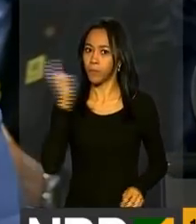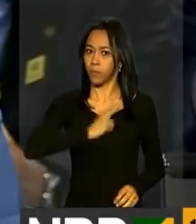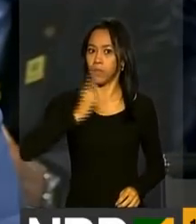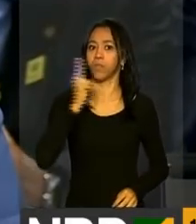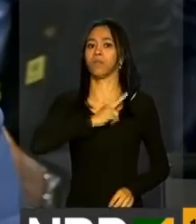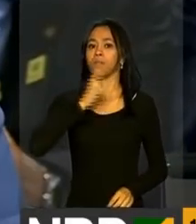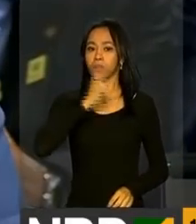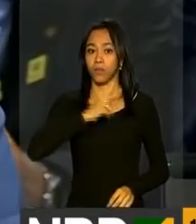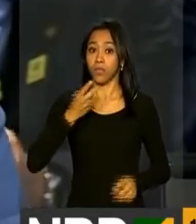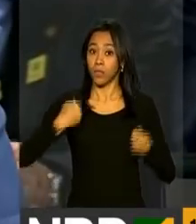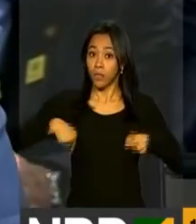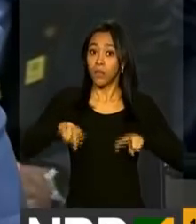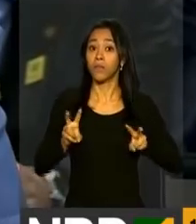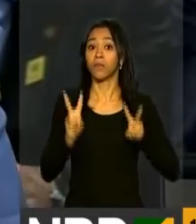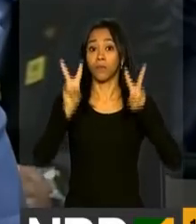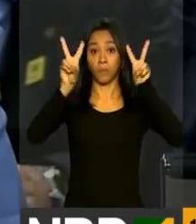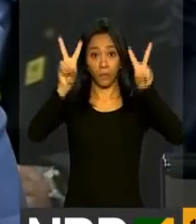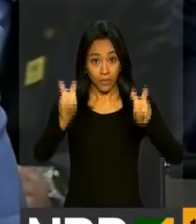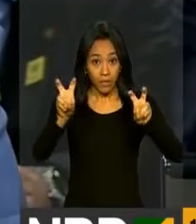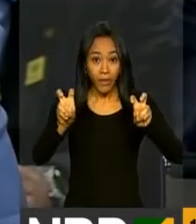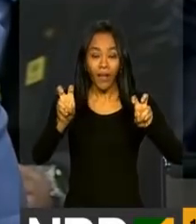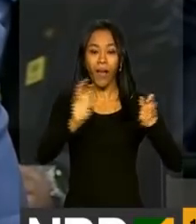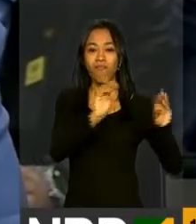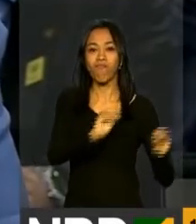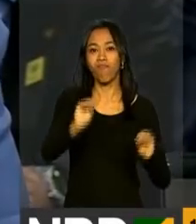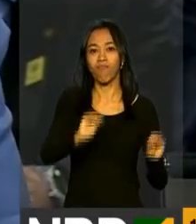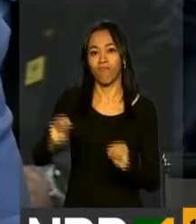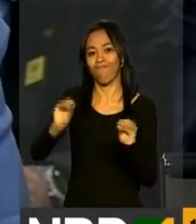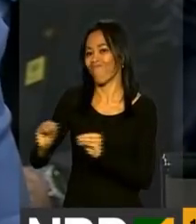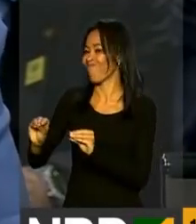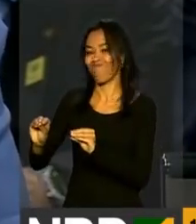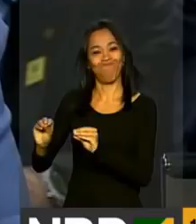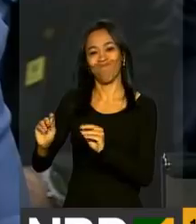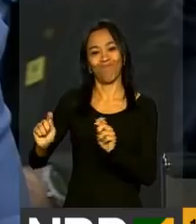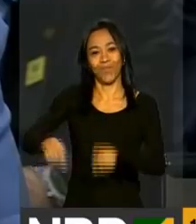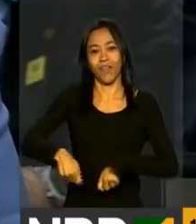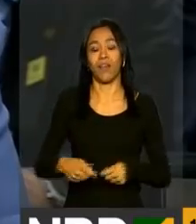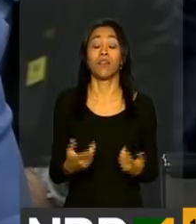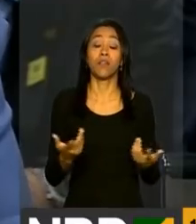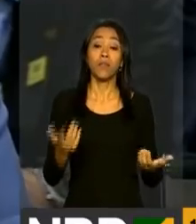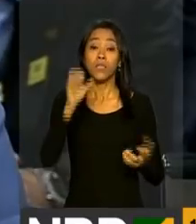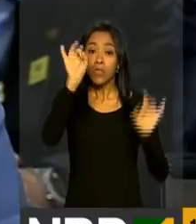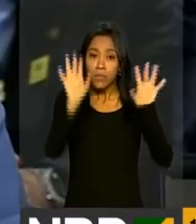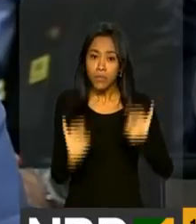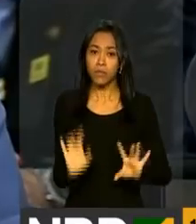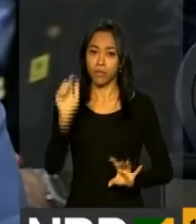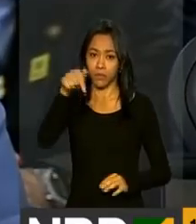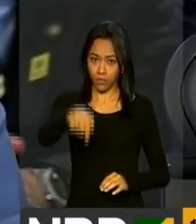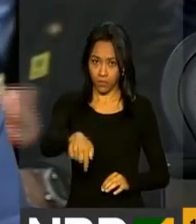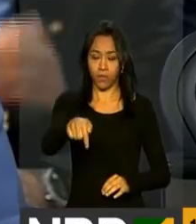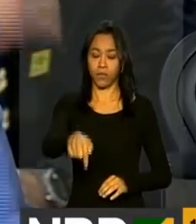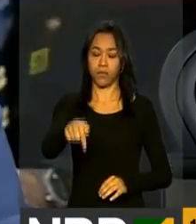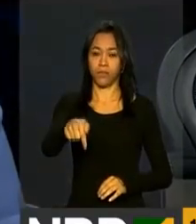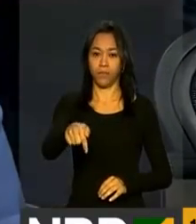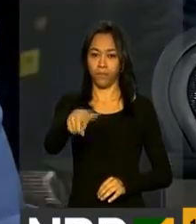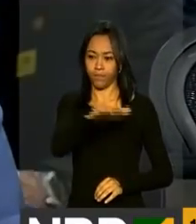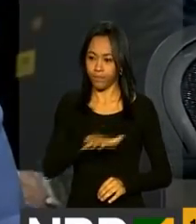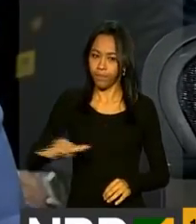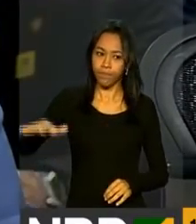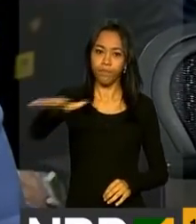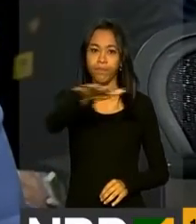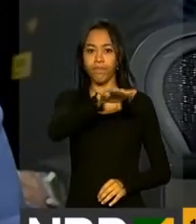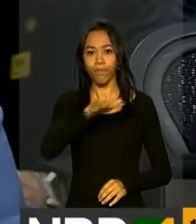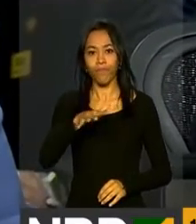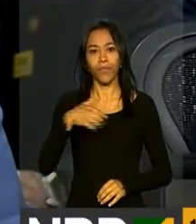tema que não comporta protelações especialmente aqui se me permite dizer nestes últimos